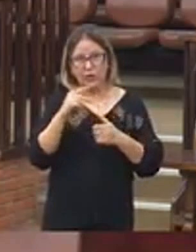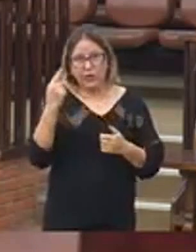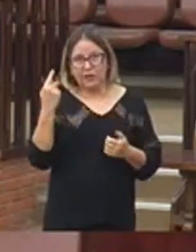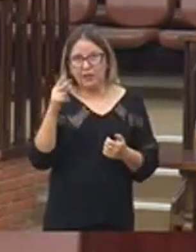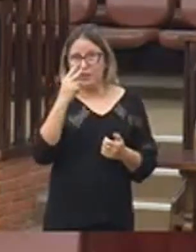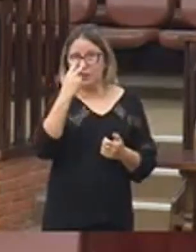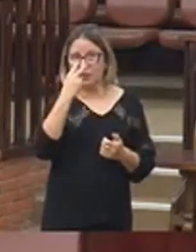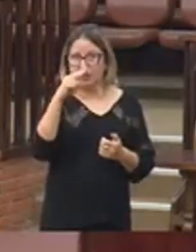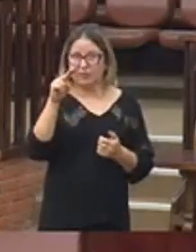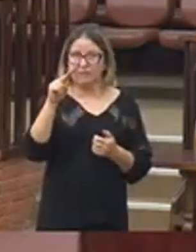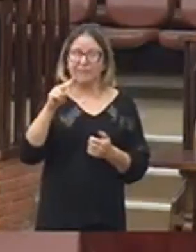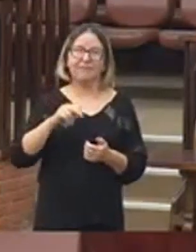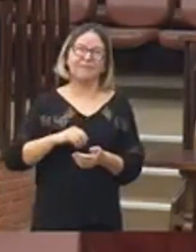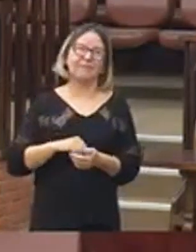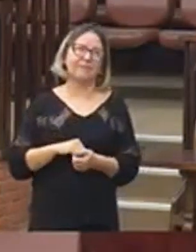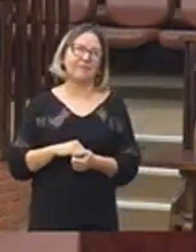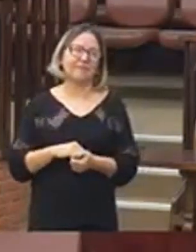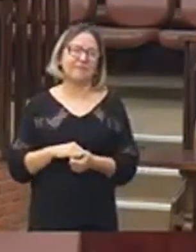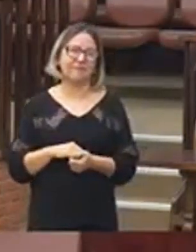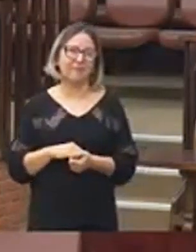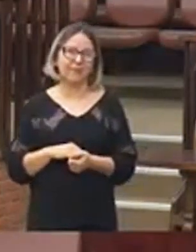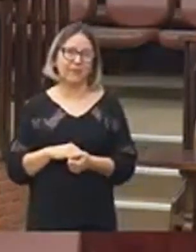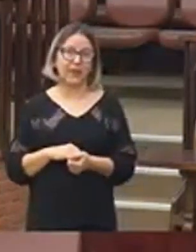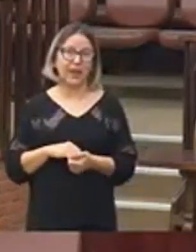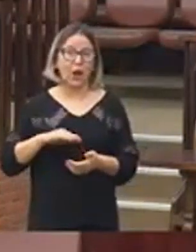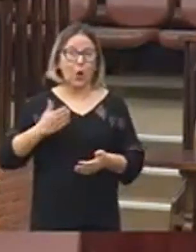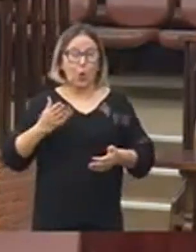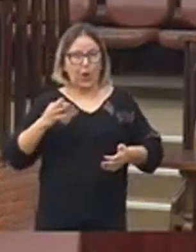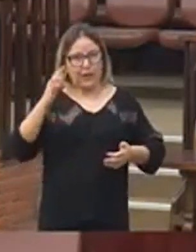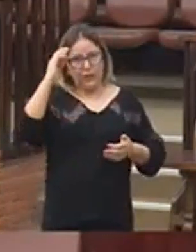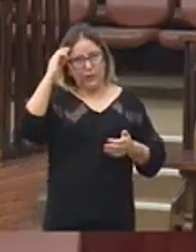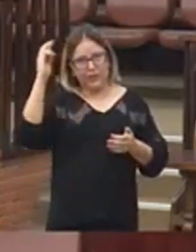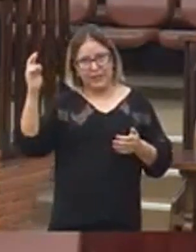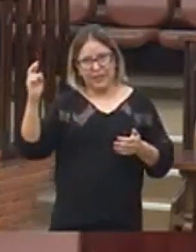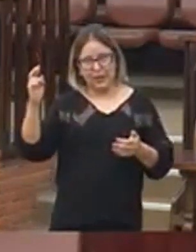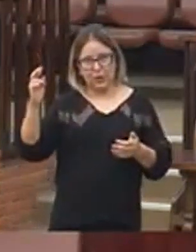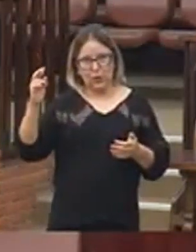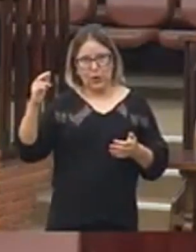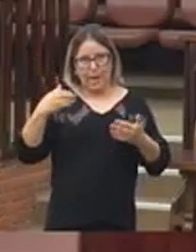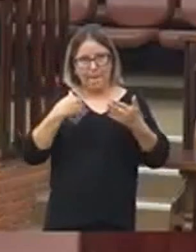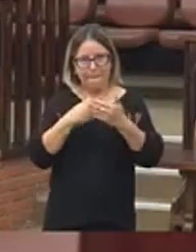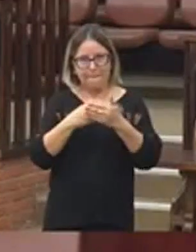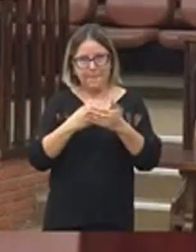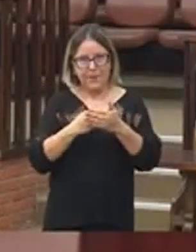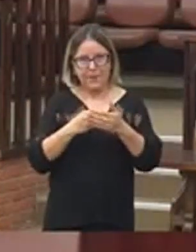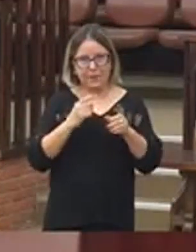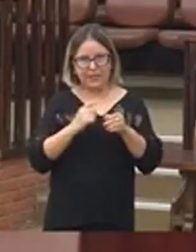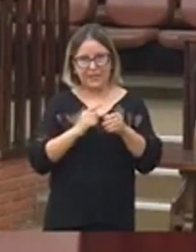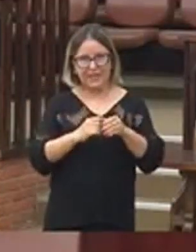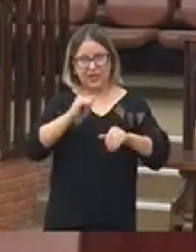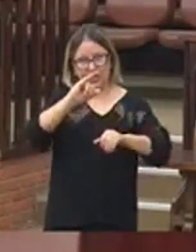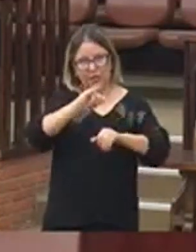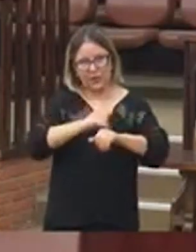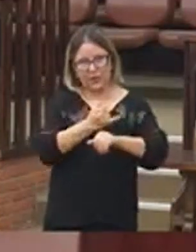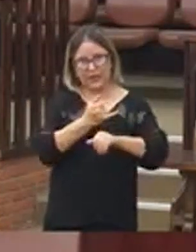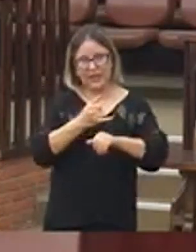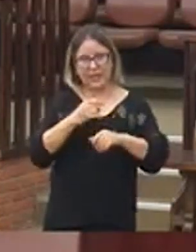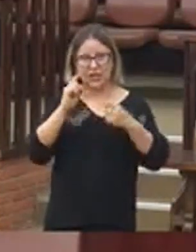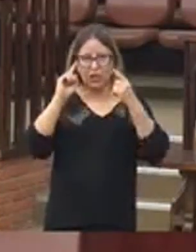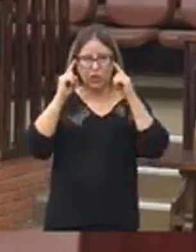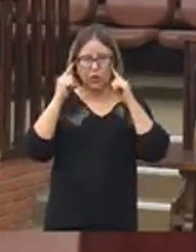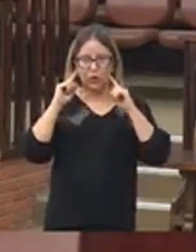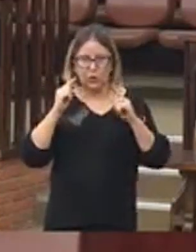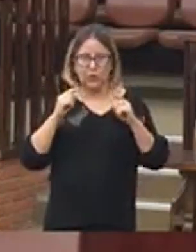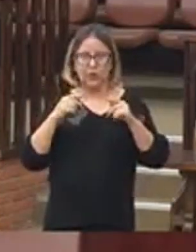Senhor chegando próximo de Jerusalém, vendo a cidade, ele chorou. E